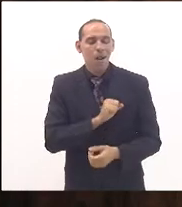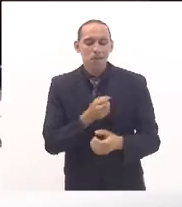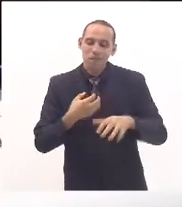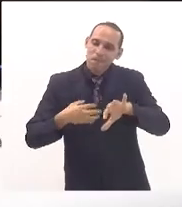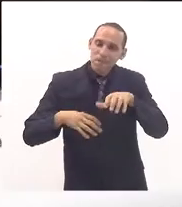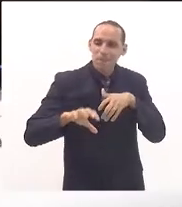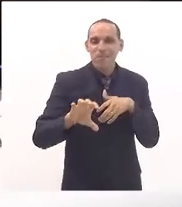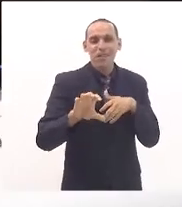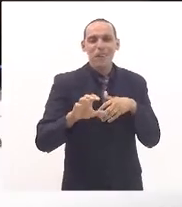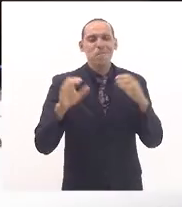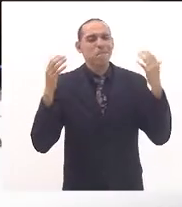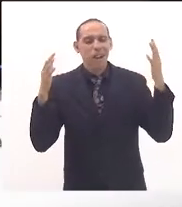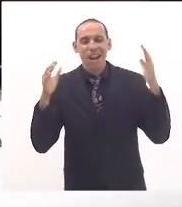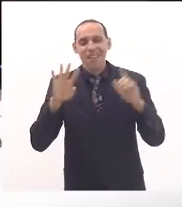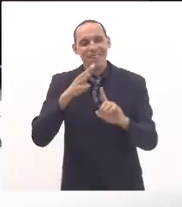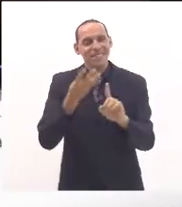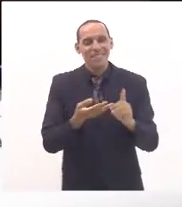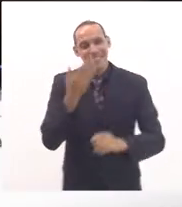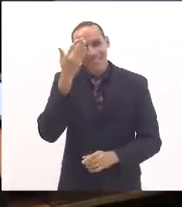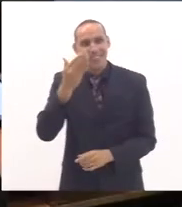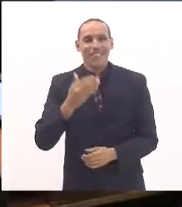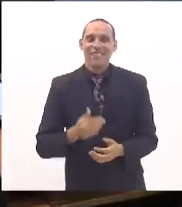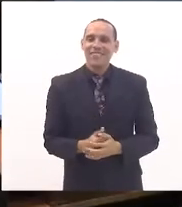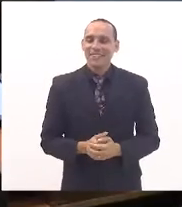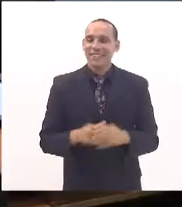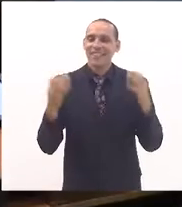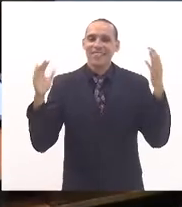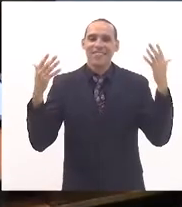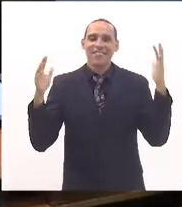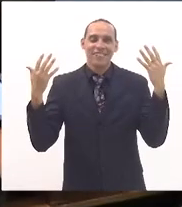Parabéns por essa homenagem Muito obrigado